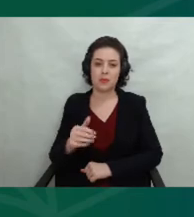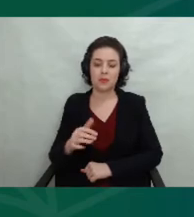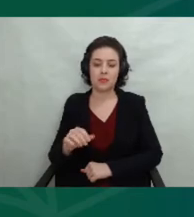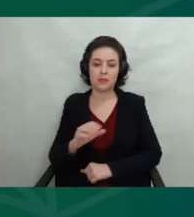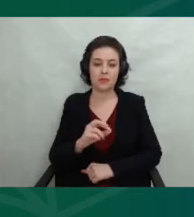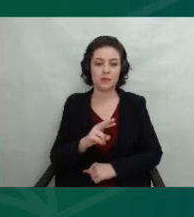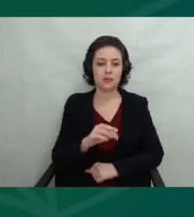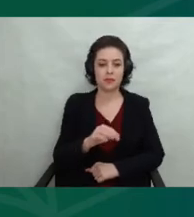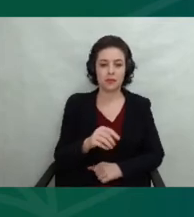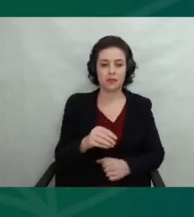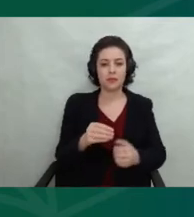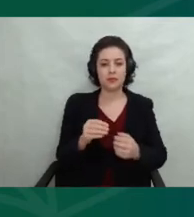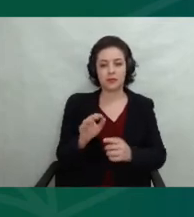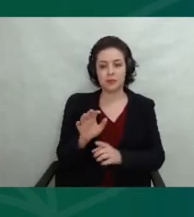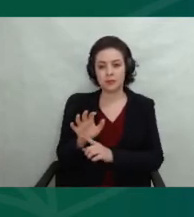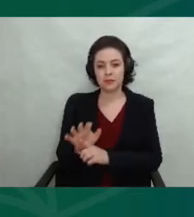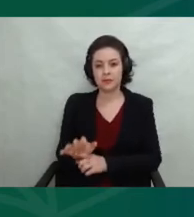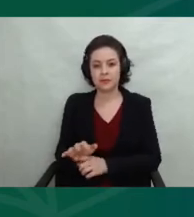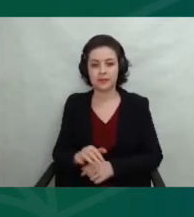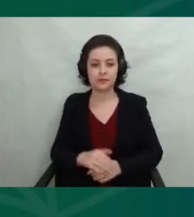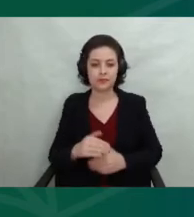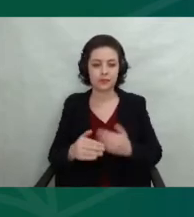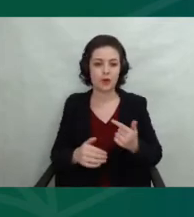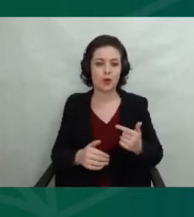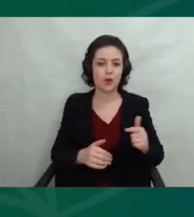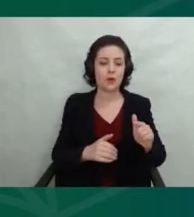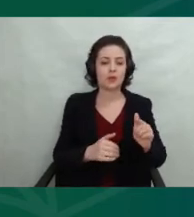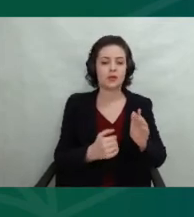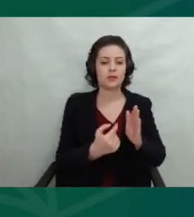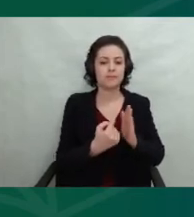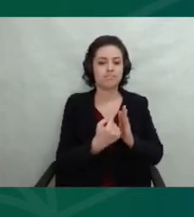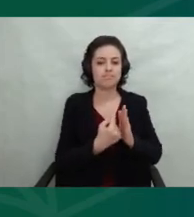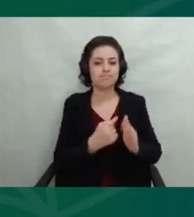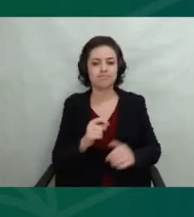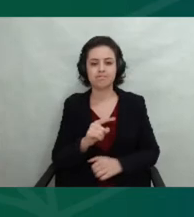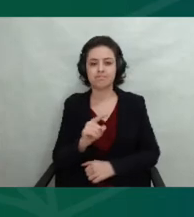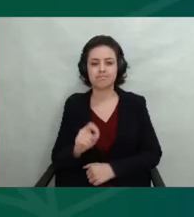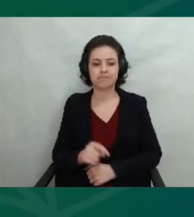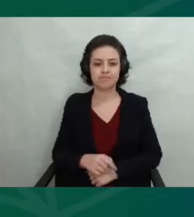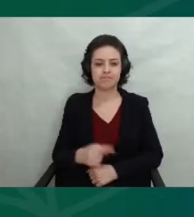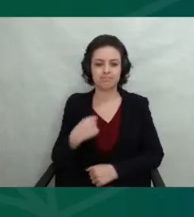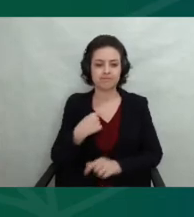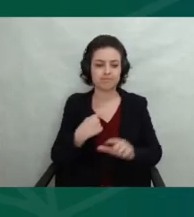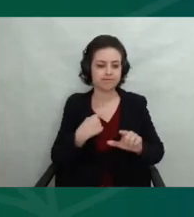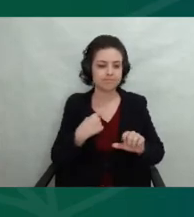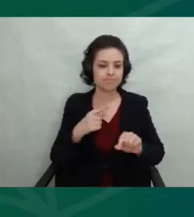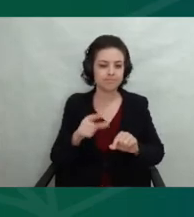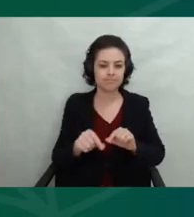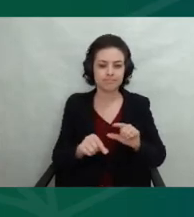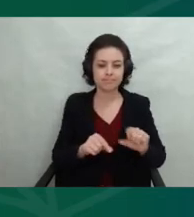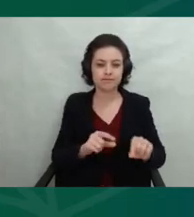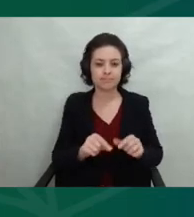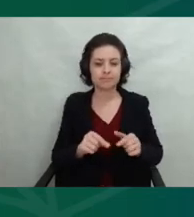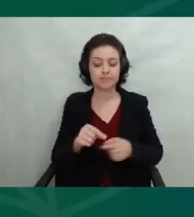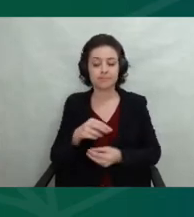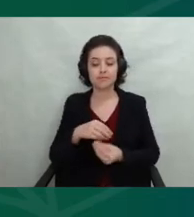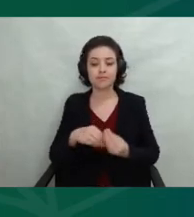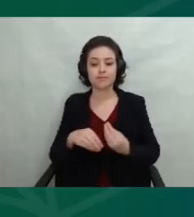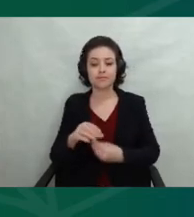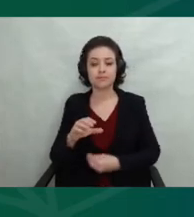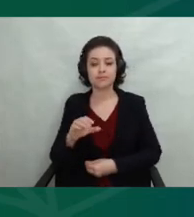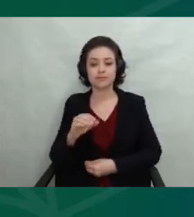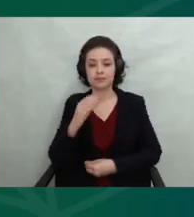mas surgiu outra pergunta. Aquilo que nós coletamos era uma mistura de corantes que tinha no